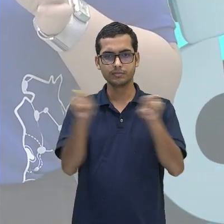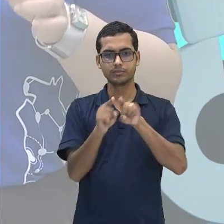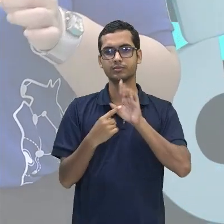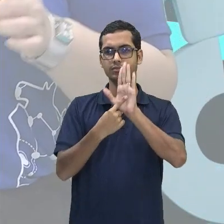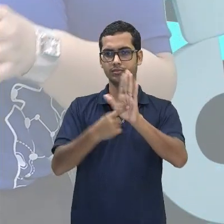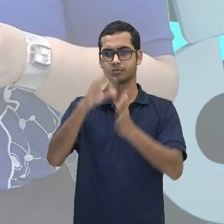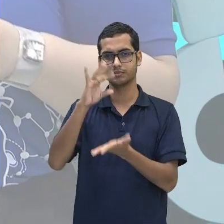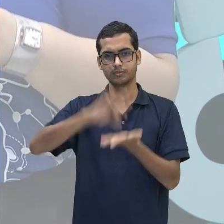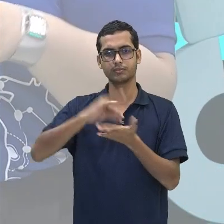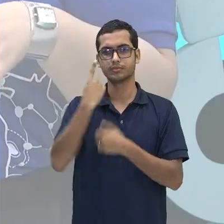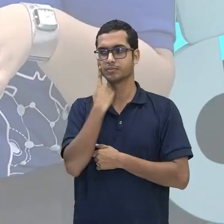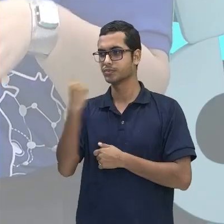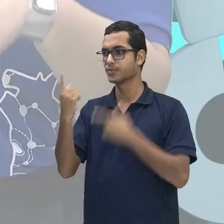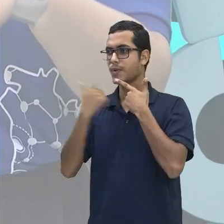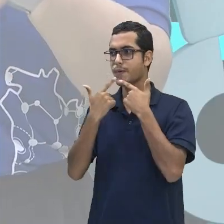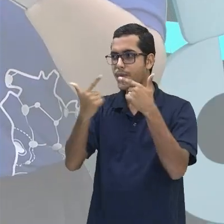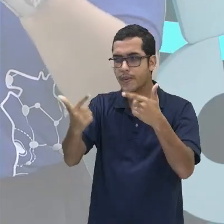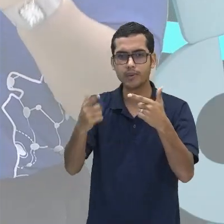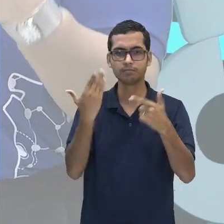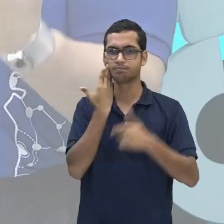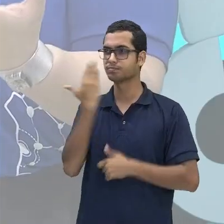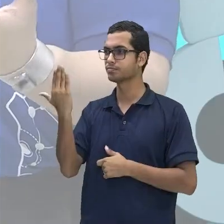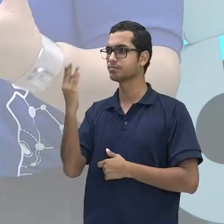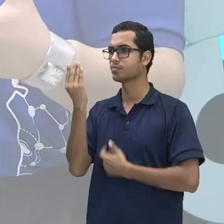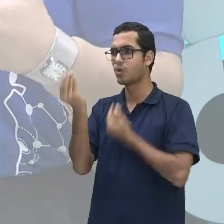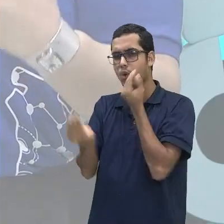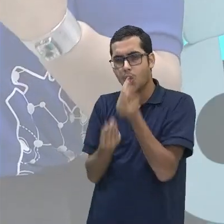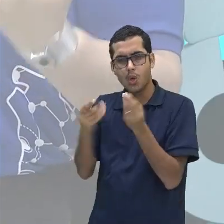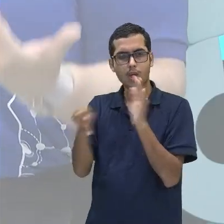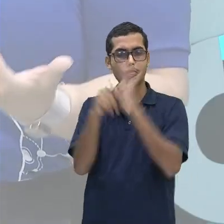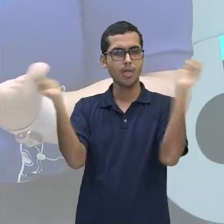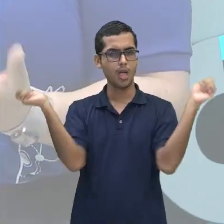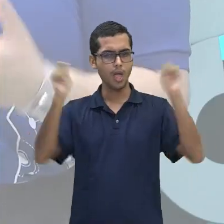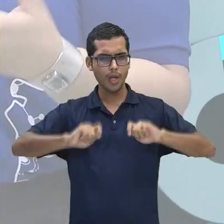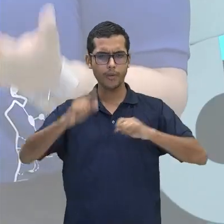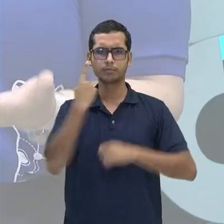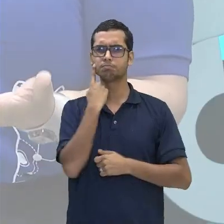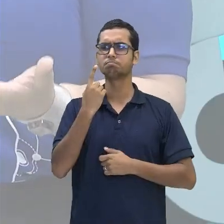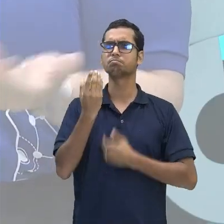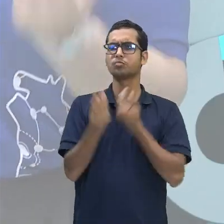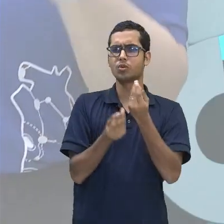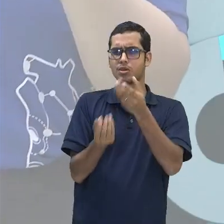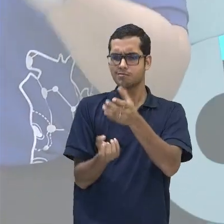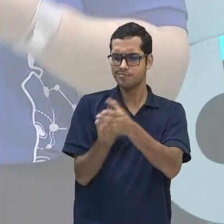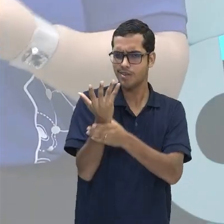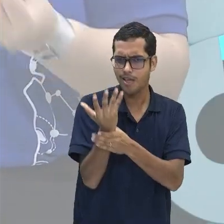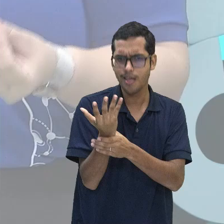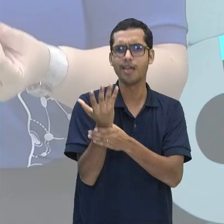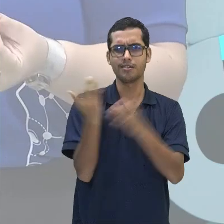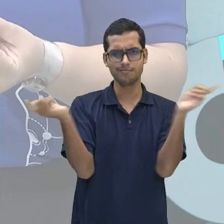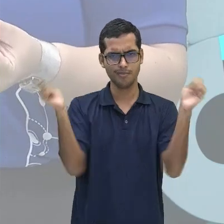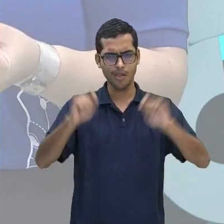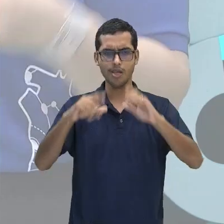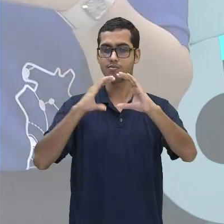Então, a linguagem, ou seja, essa forma, essa capacidade de criar formas de comunicação e